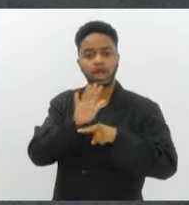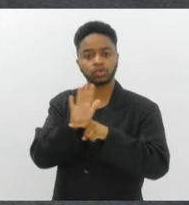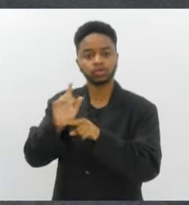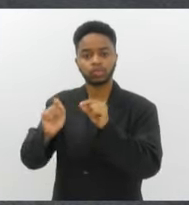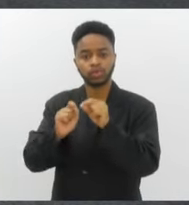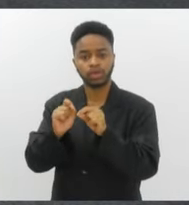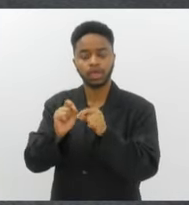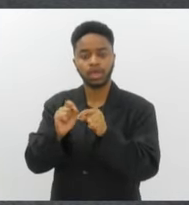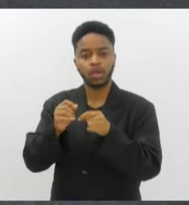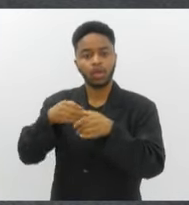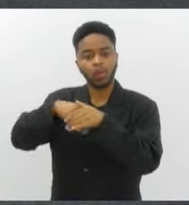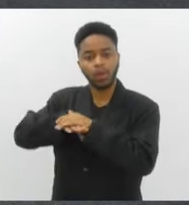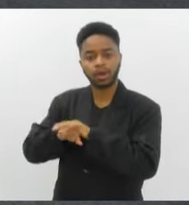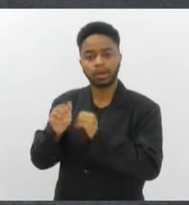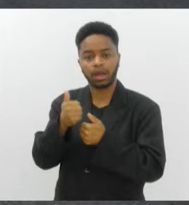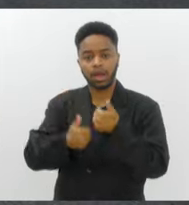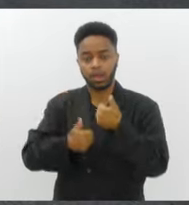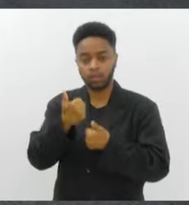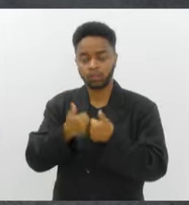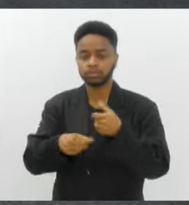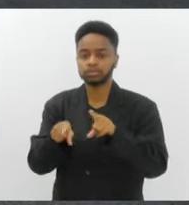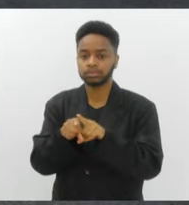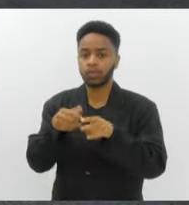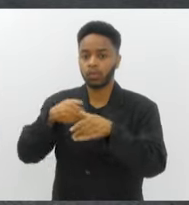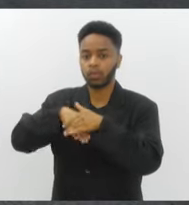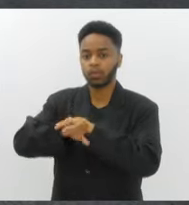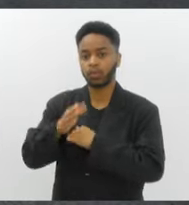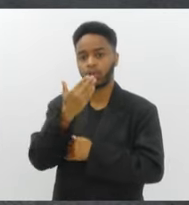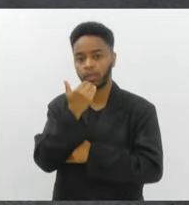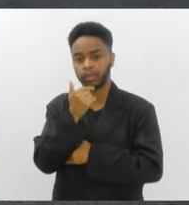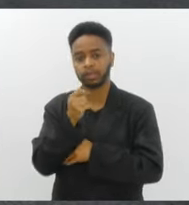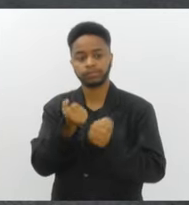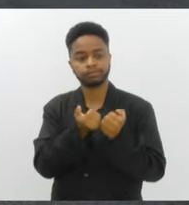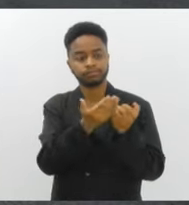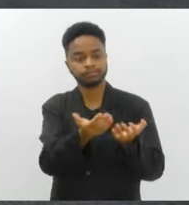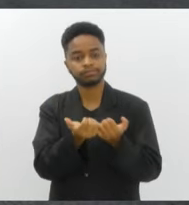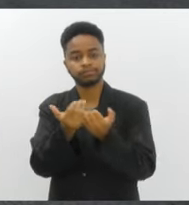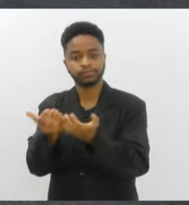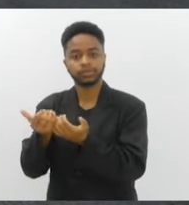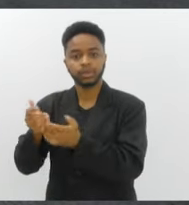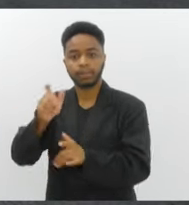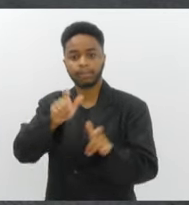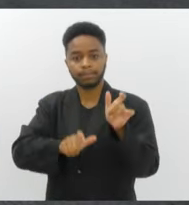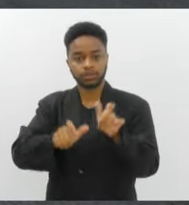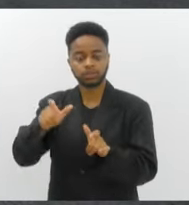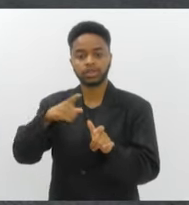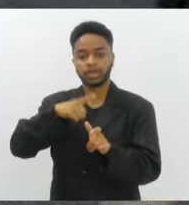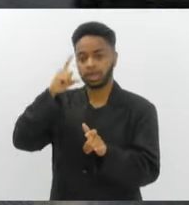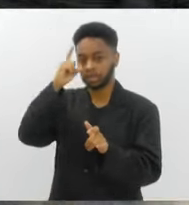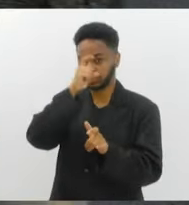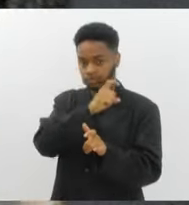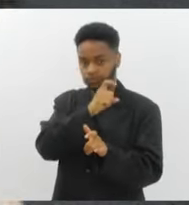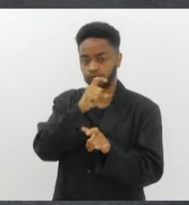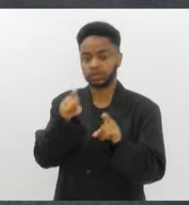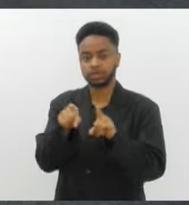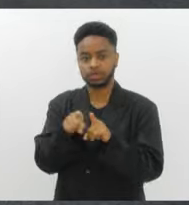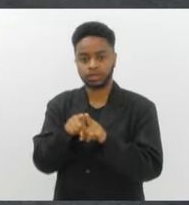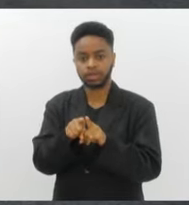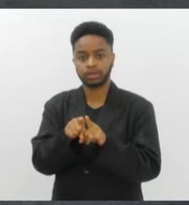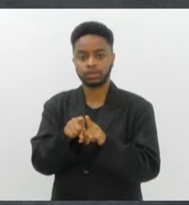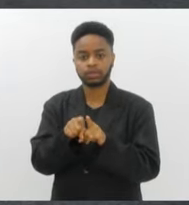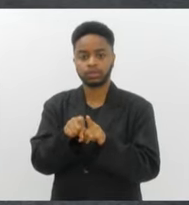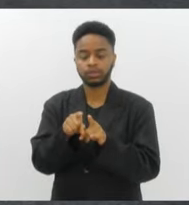guardar arroz, ou seja, alimento para aquelas pessoas que tinham, inclusive, dificuldade e acesso